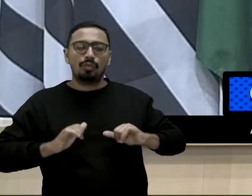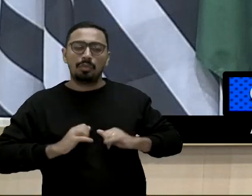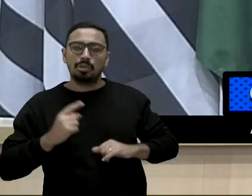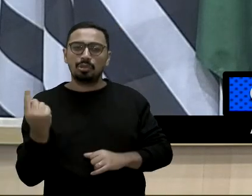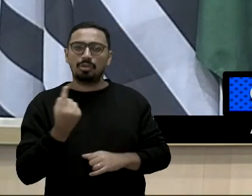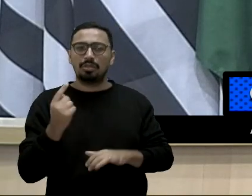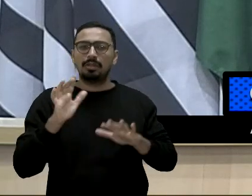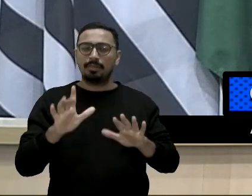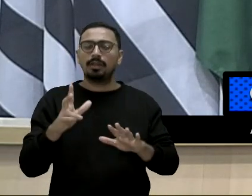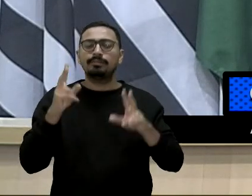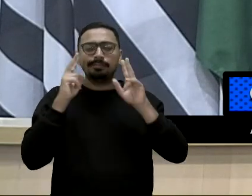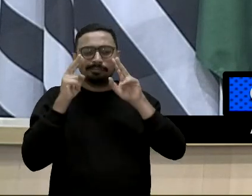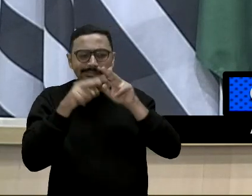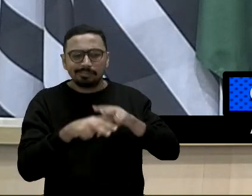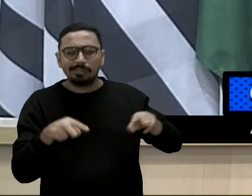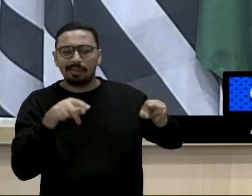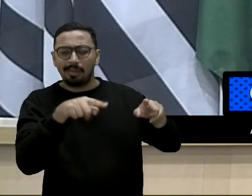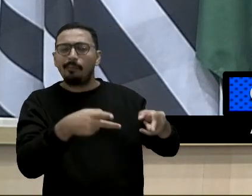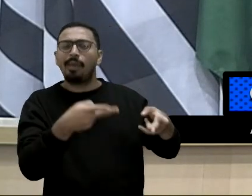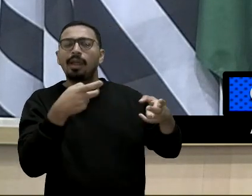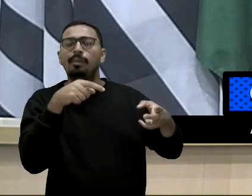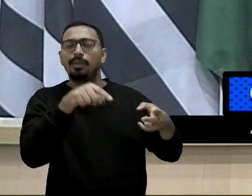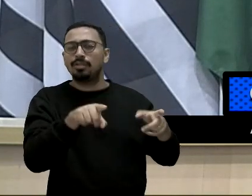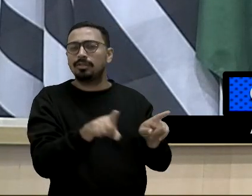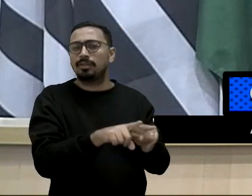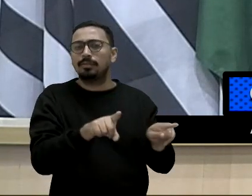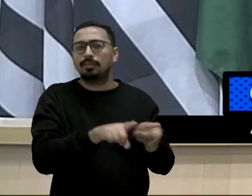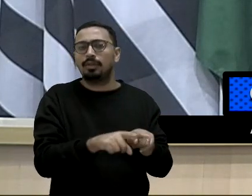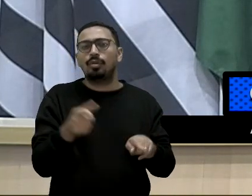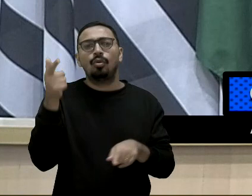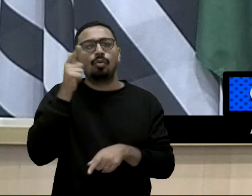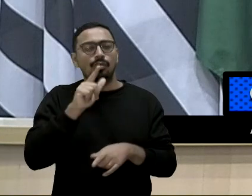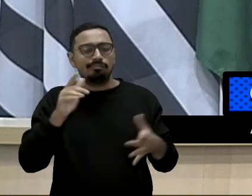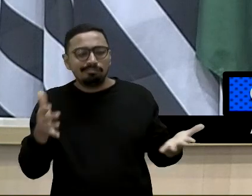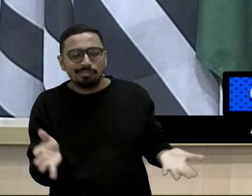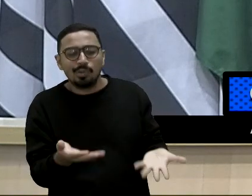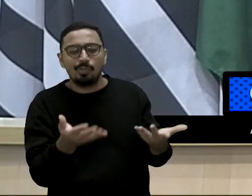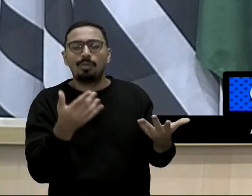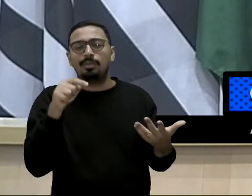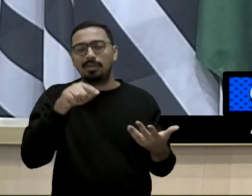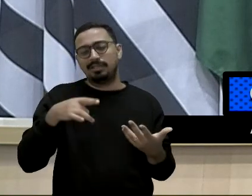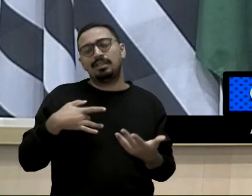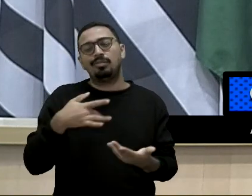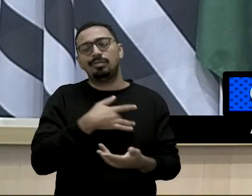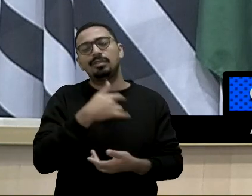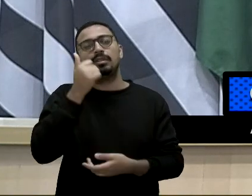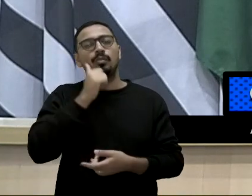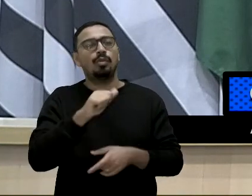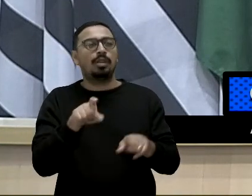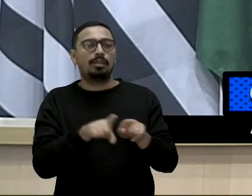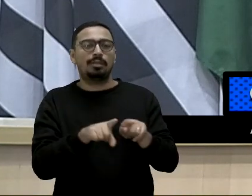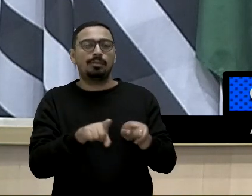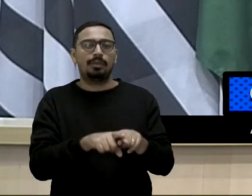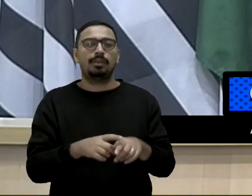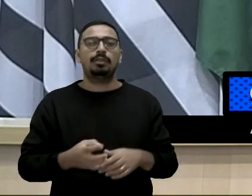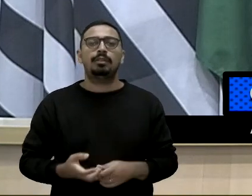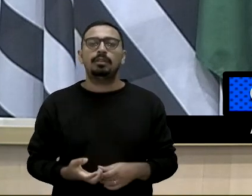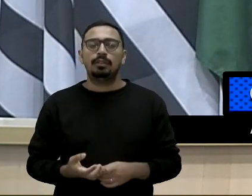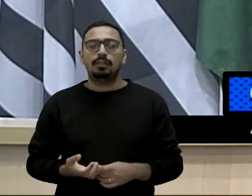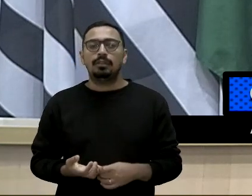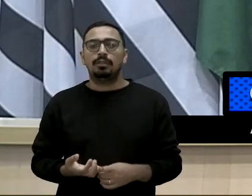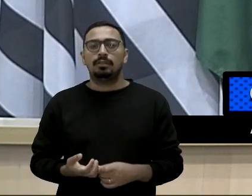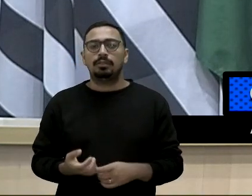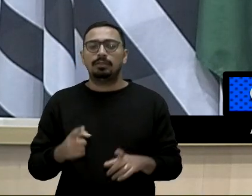para isso, vamos olhar para isso de uma forma que a gente possa promover a saúde dessas mulheres, que a gente possa, desde